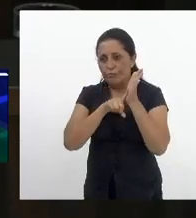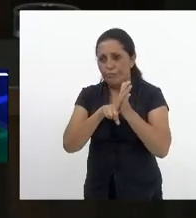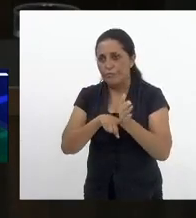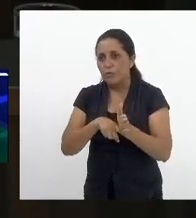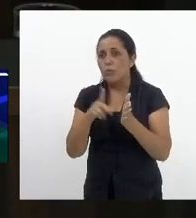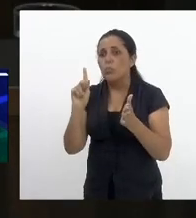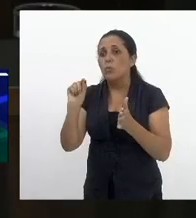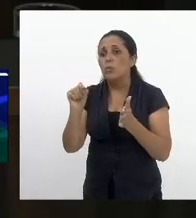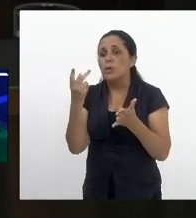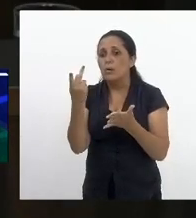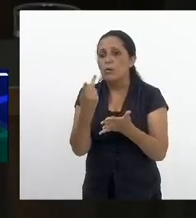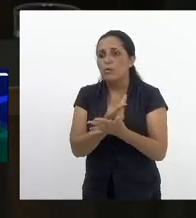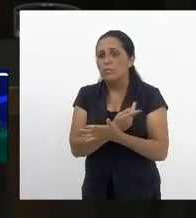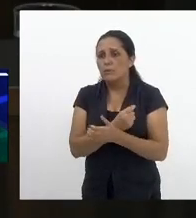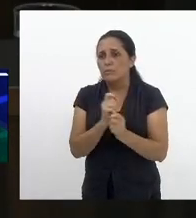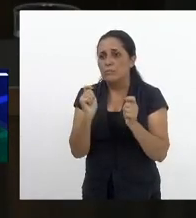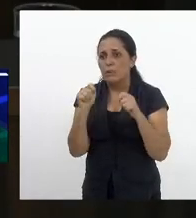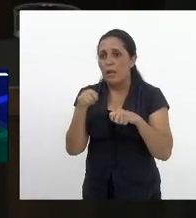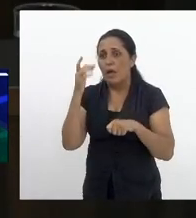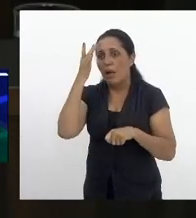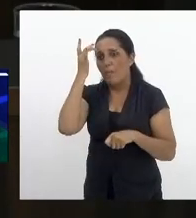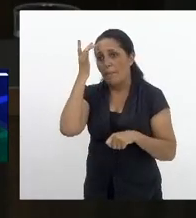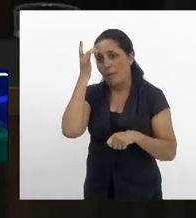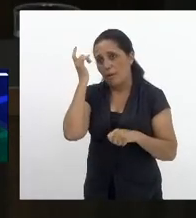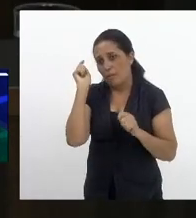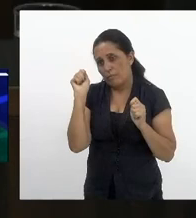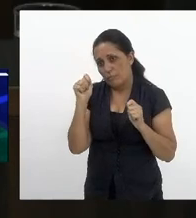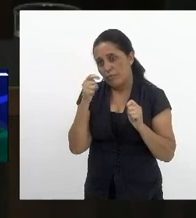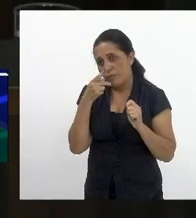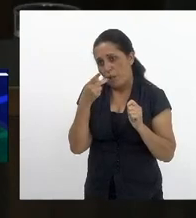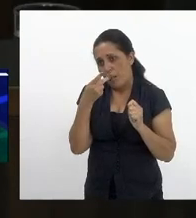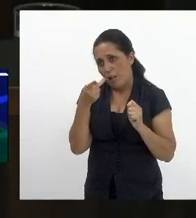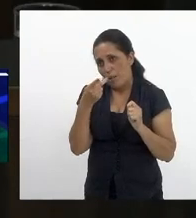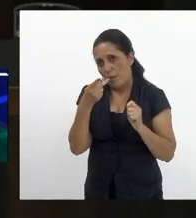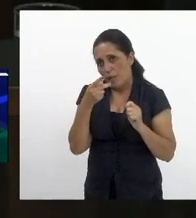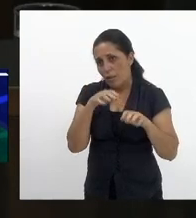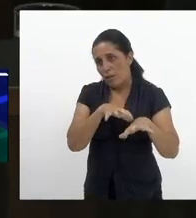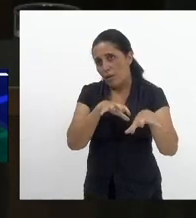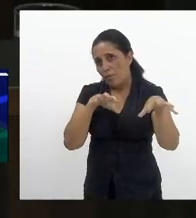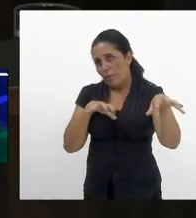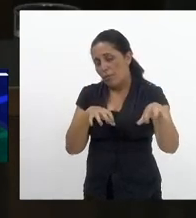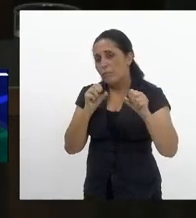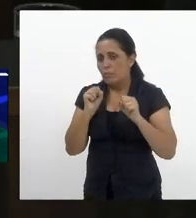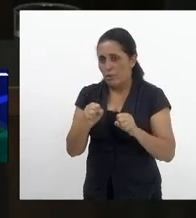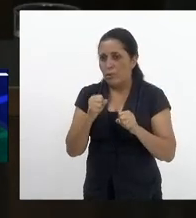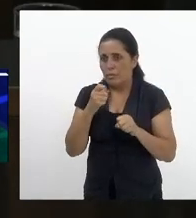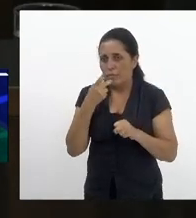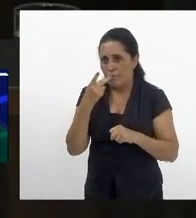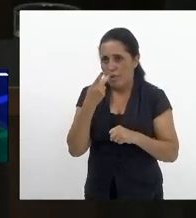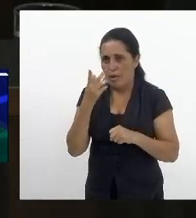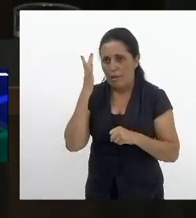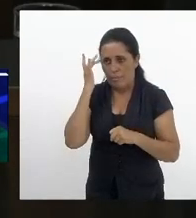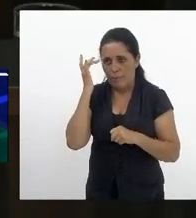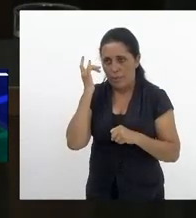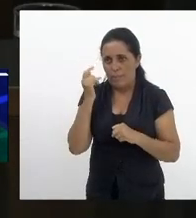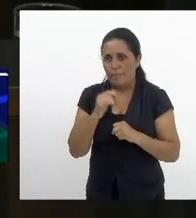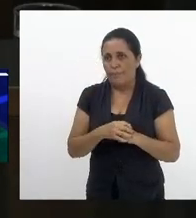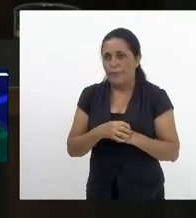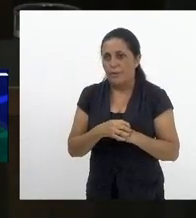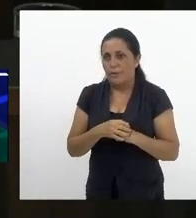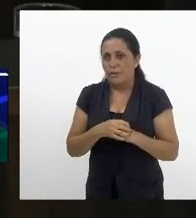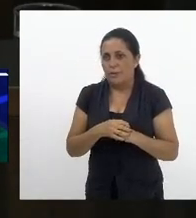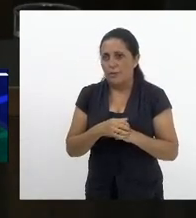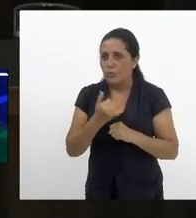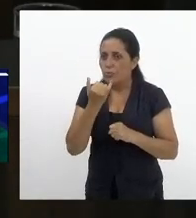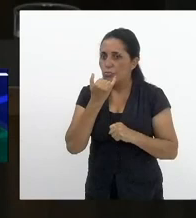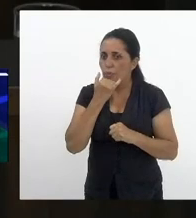o que é possível fazer para que, se amanhã a deputada precisar estar em sistema remoto, poder fazer uso da palavra. Mil desculpas,